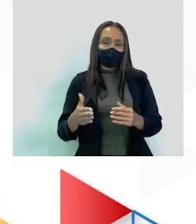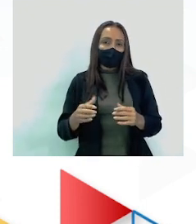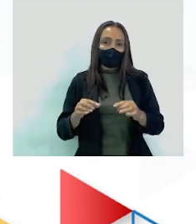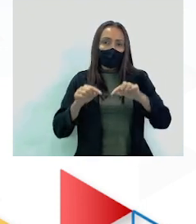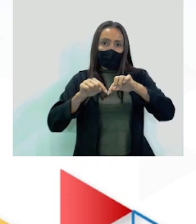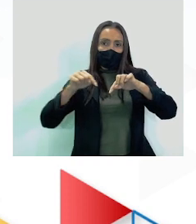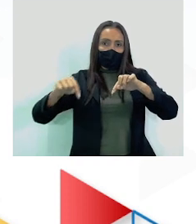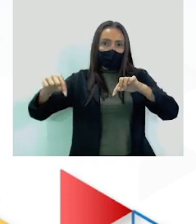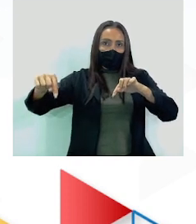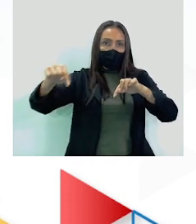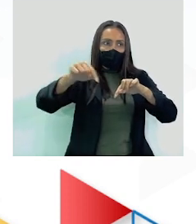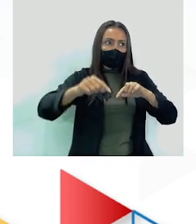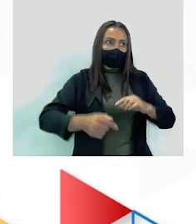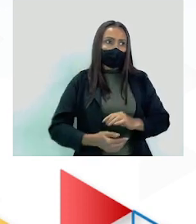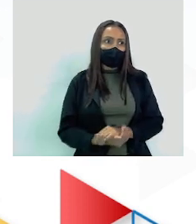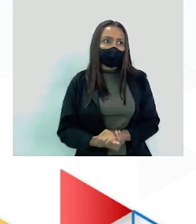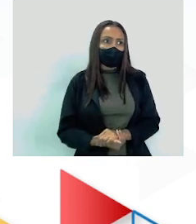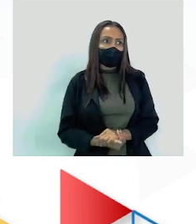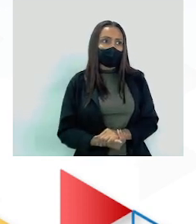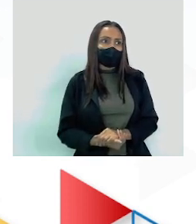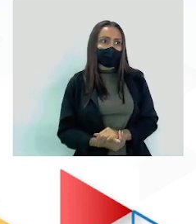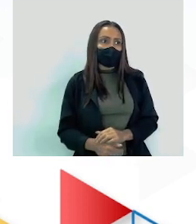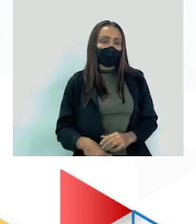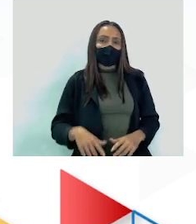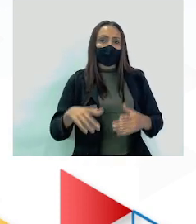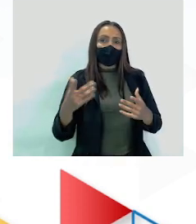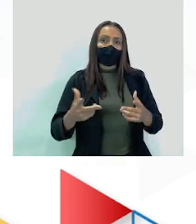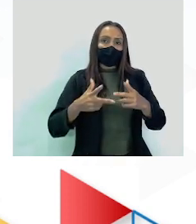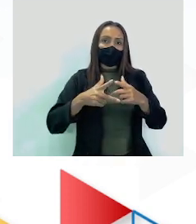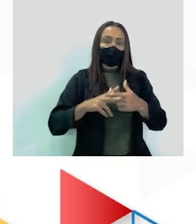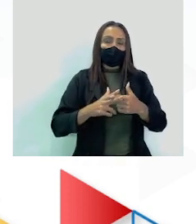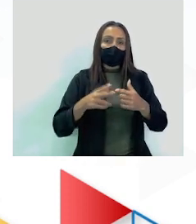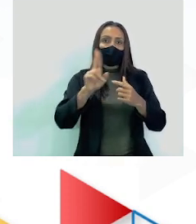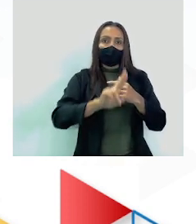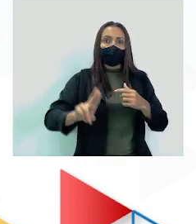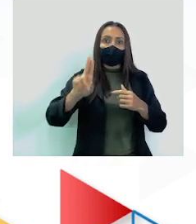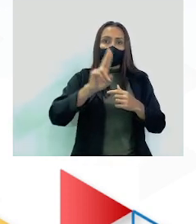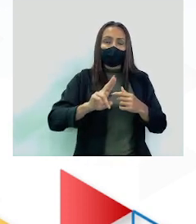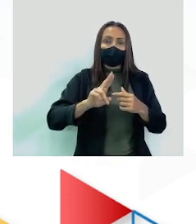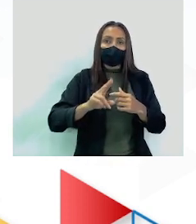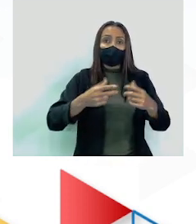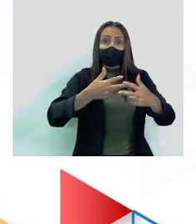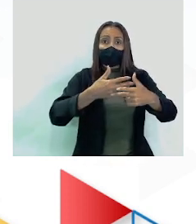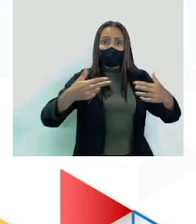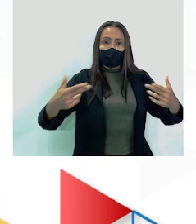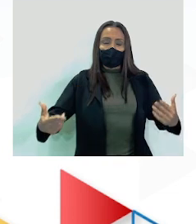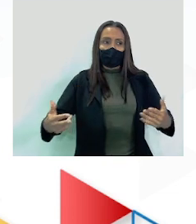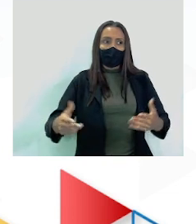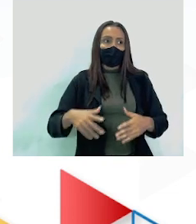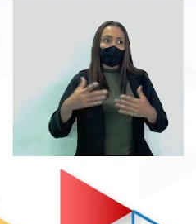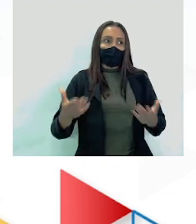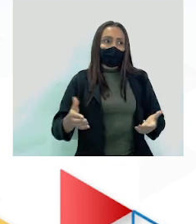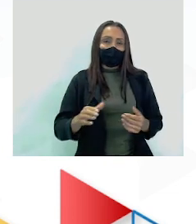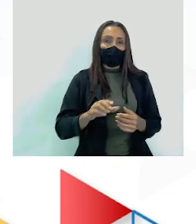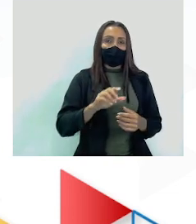organização determina. E os equipamentos básicos são importantes, né? Hoje a gente tem um advento do GPS, né? O bastão